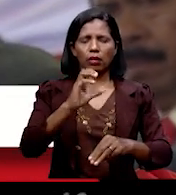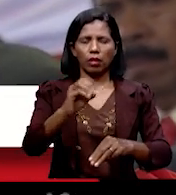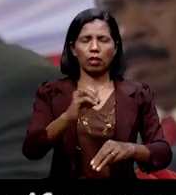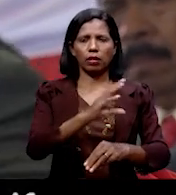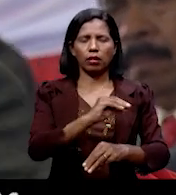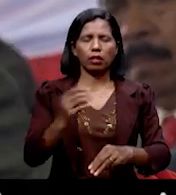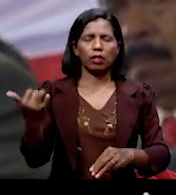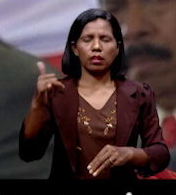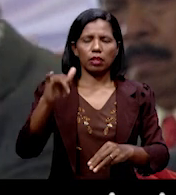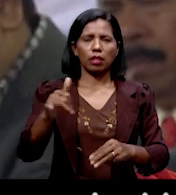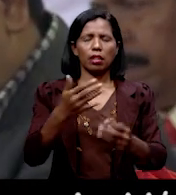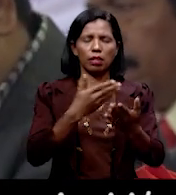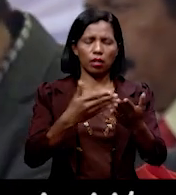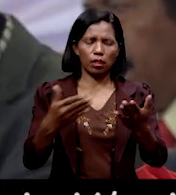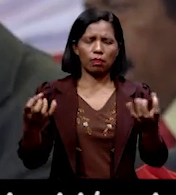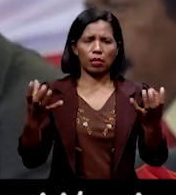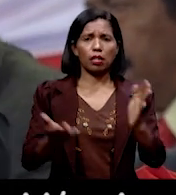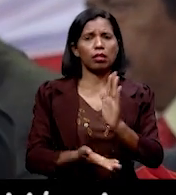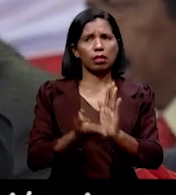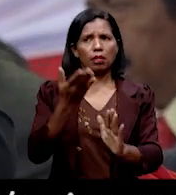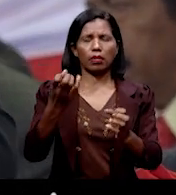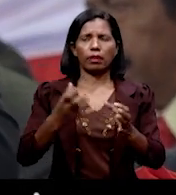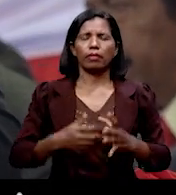produtu makas, oka sae.